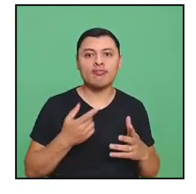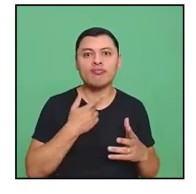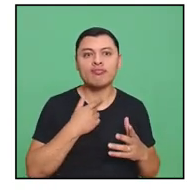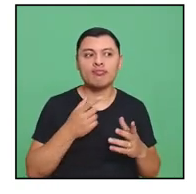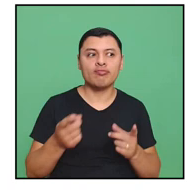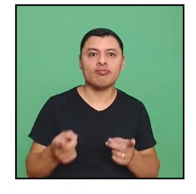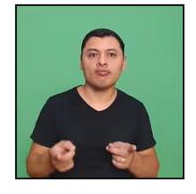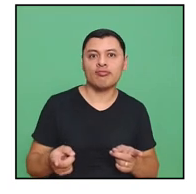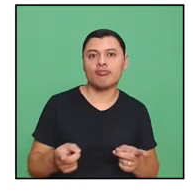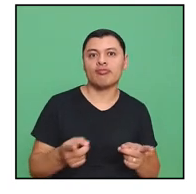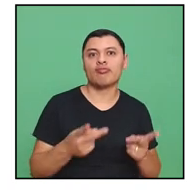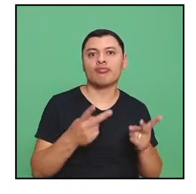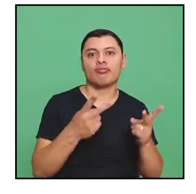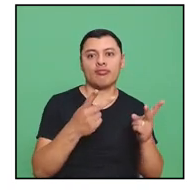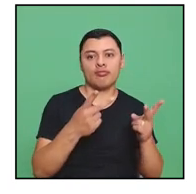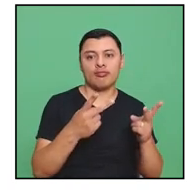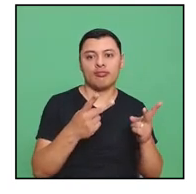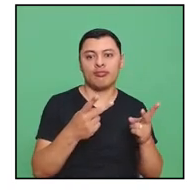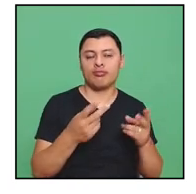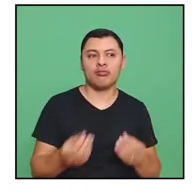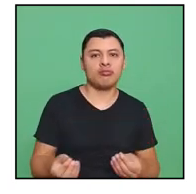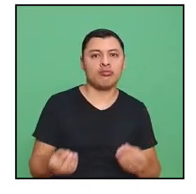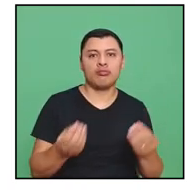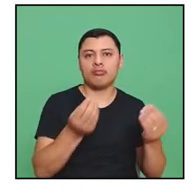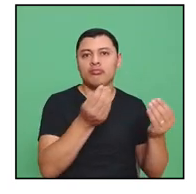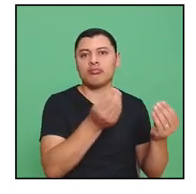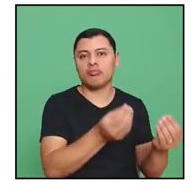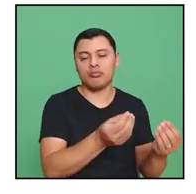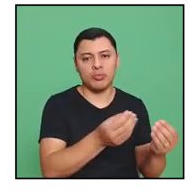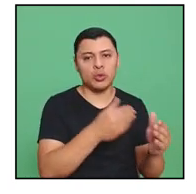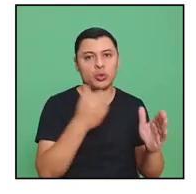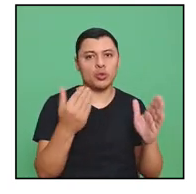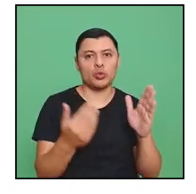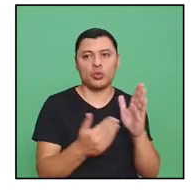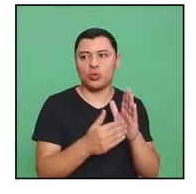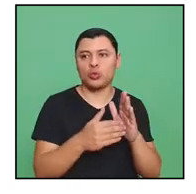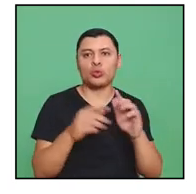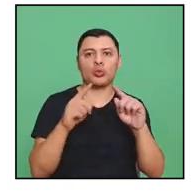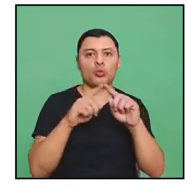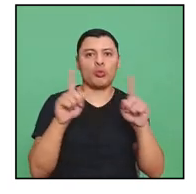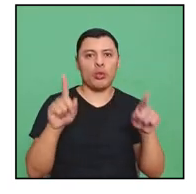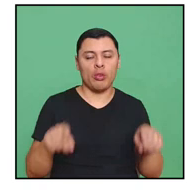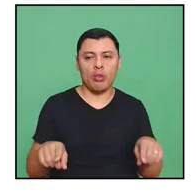privado de uma vez toda a sua